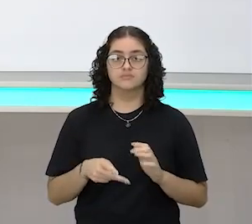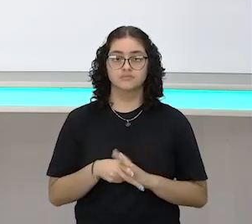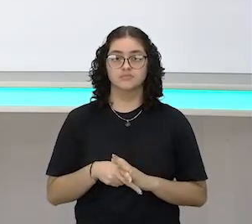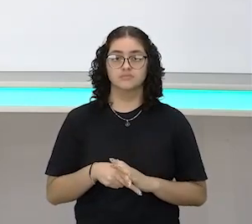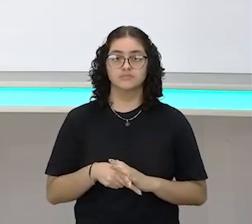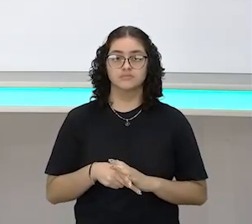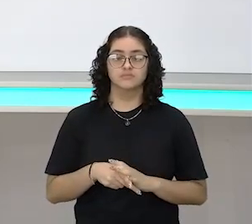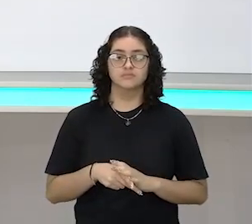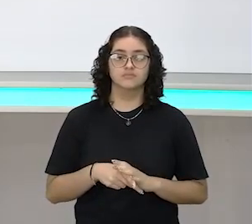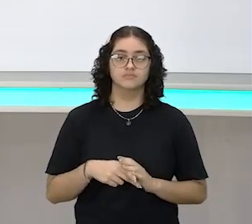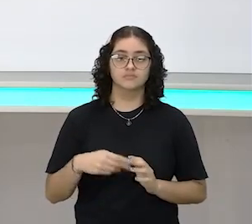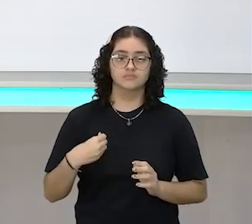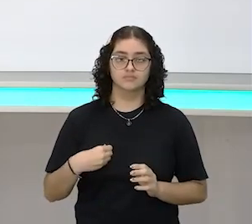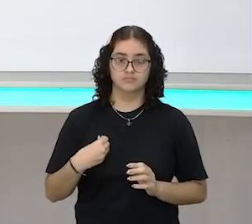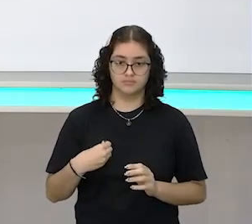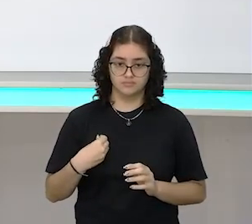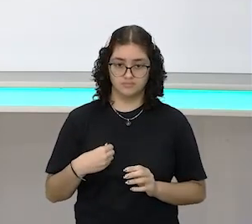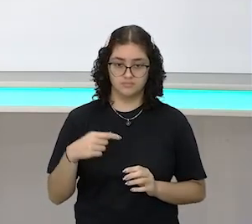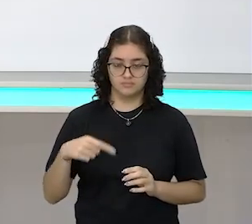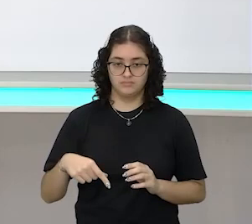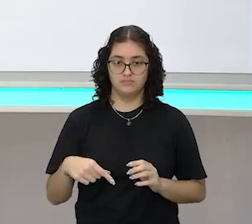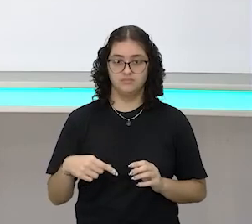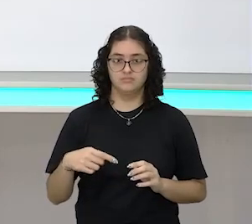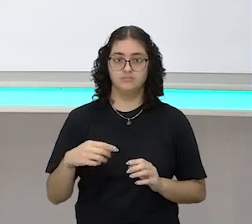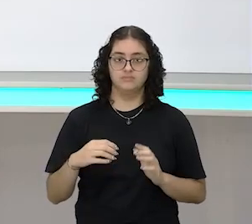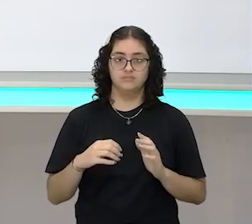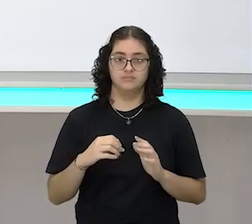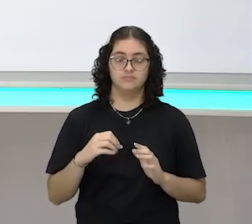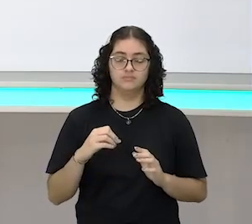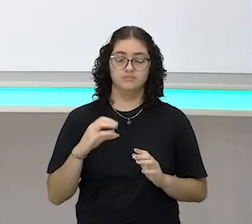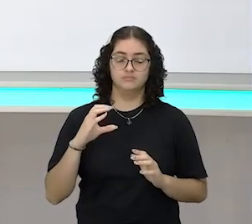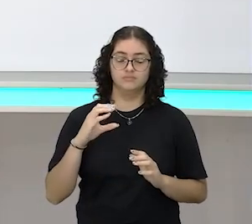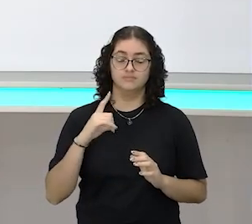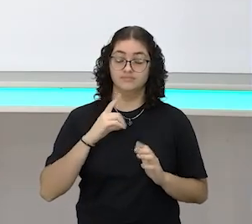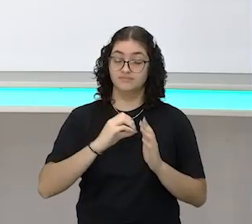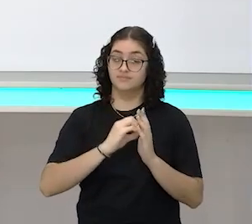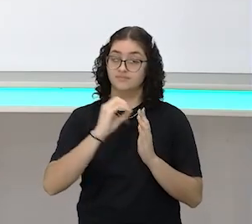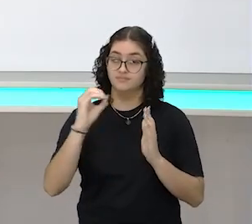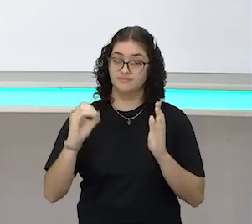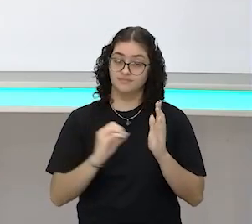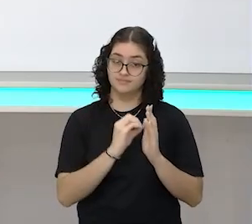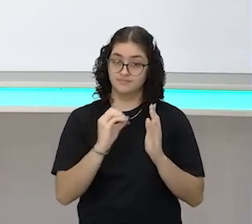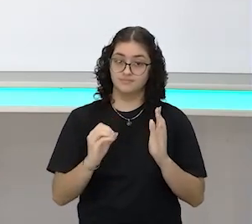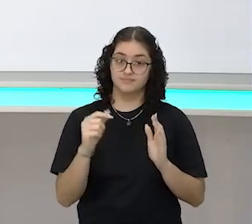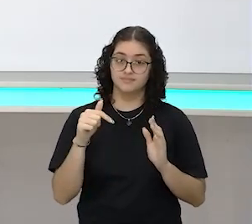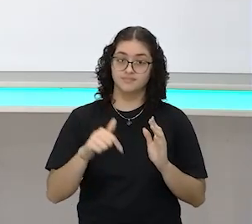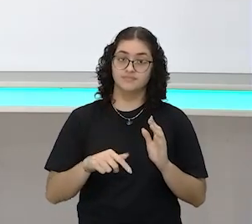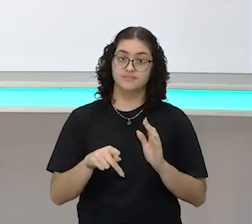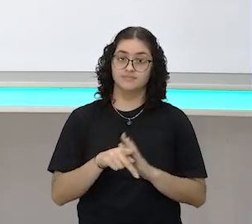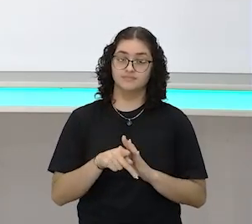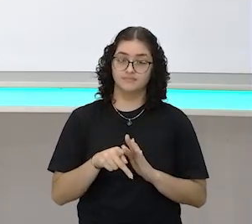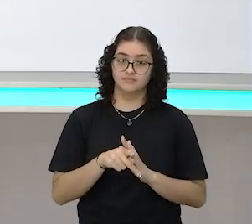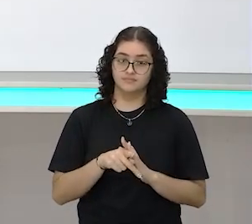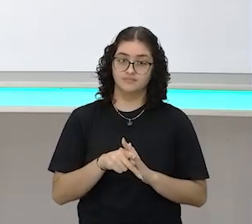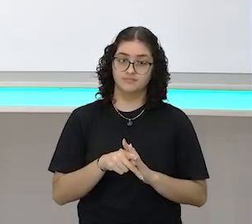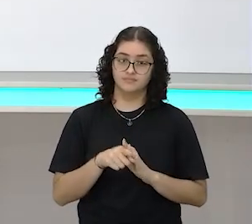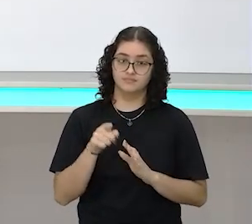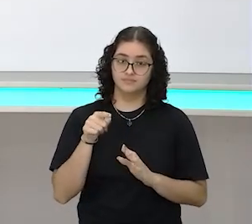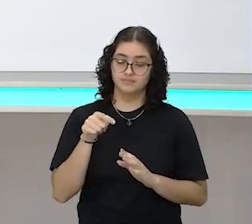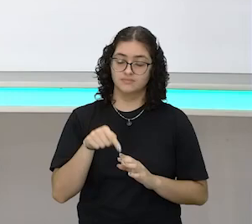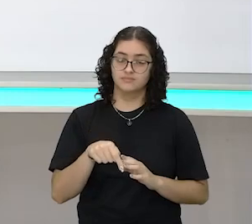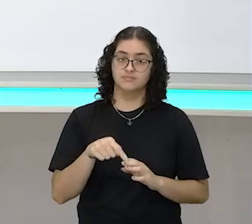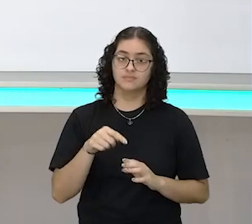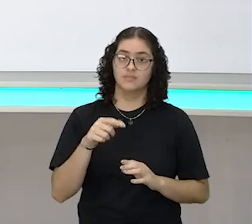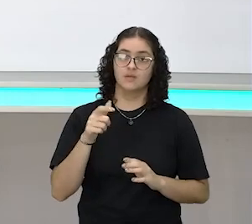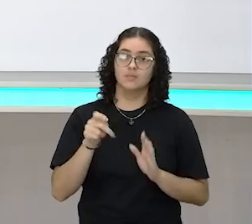nossa própria trajetória, né, aqui no Centro de Mídias. Hoje nossa aula está sendo diretamente aqui do auditório, né, do nosso estúdio